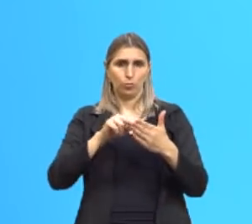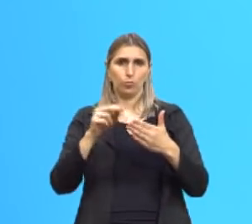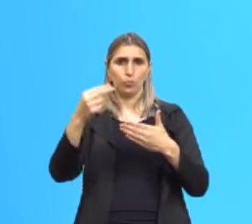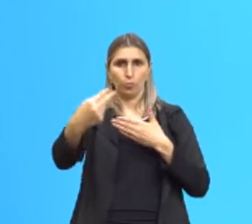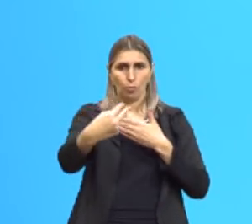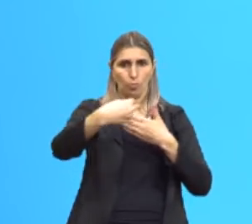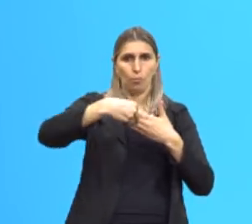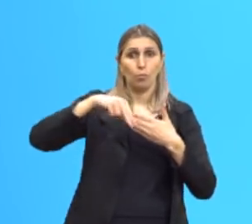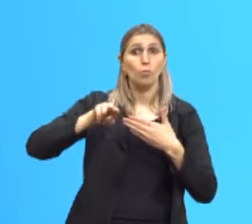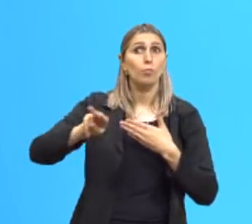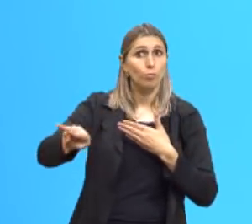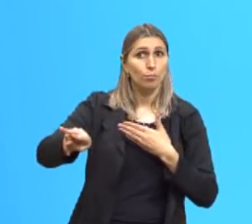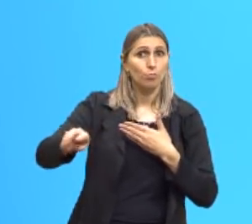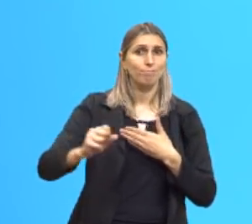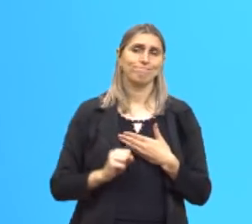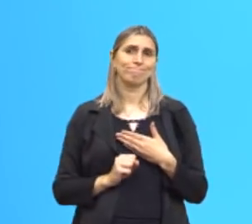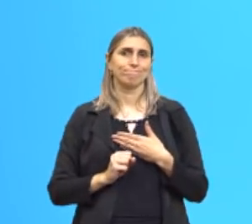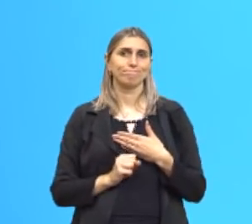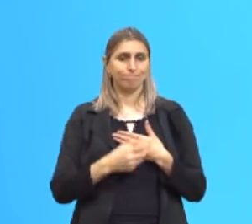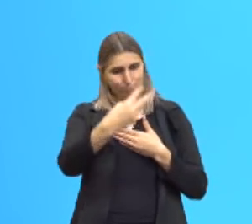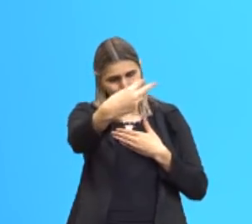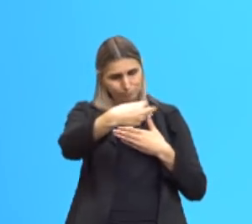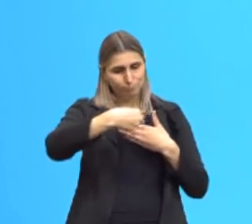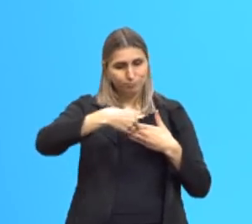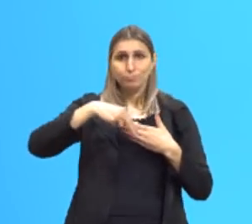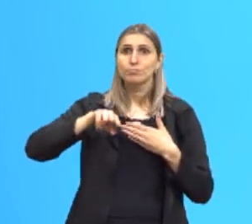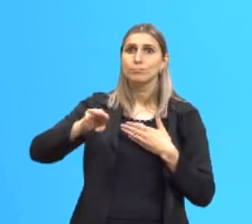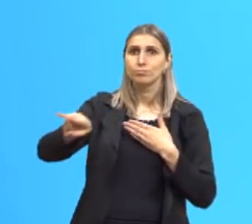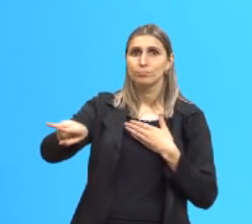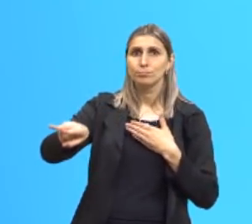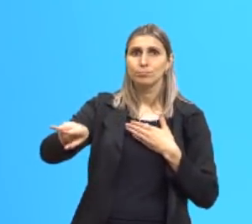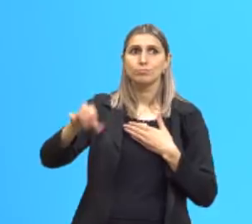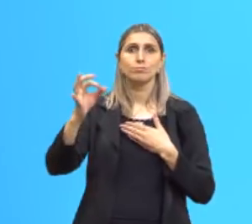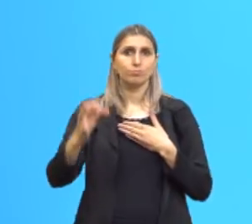superfície refletora, é onde está refletindo.